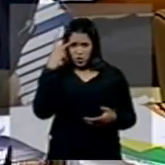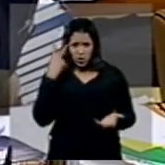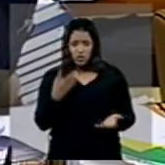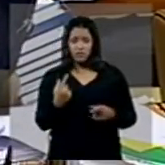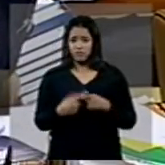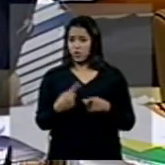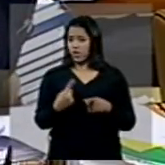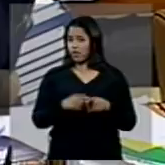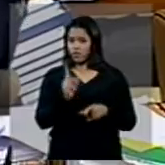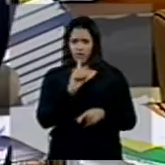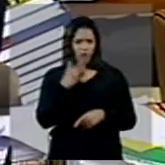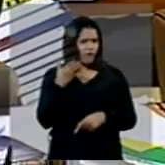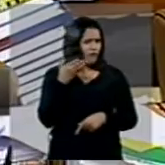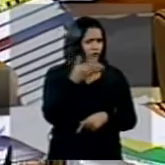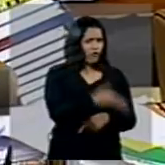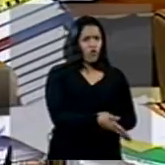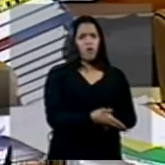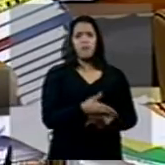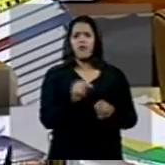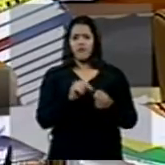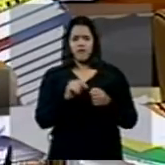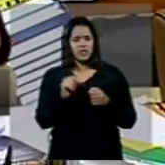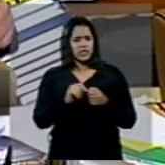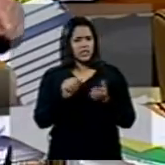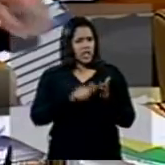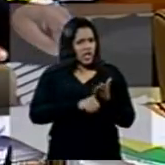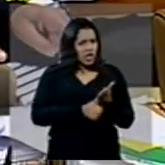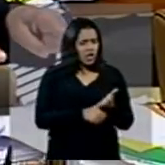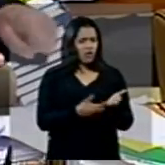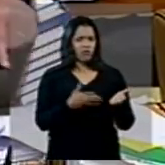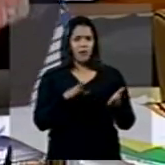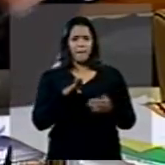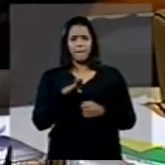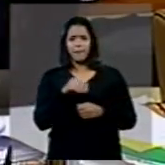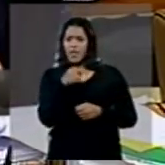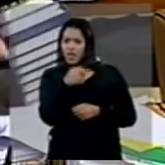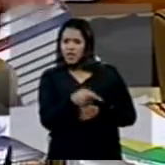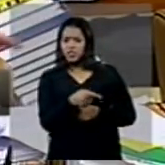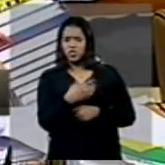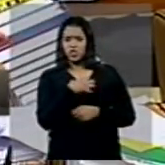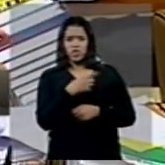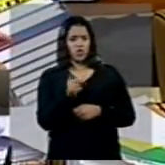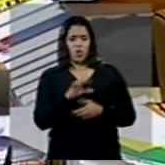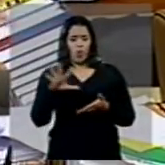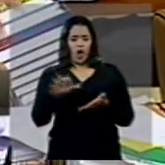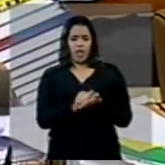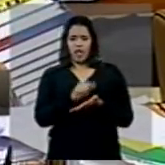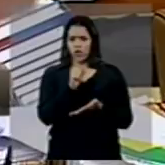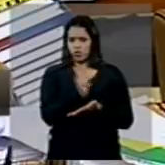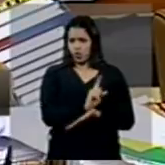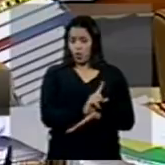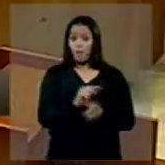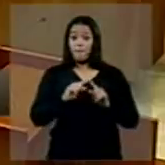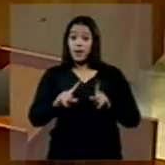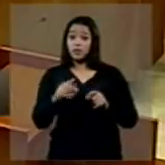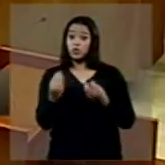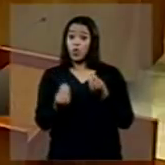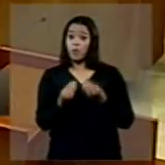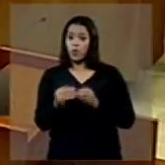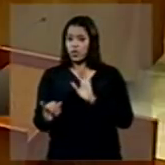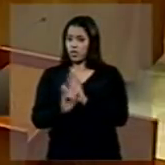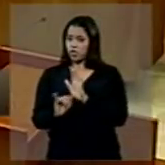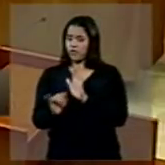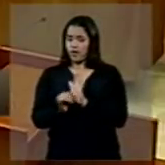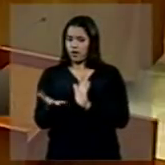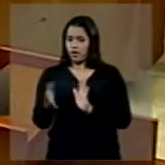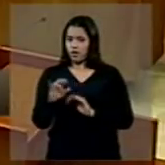não compareceram para proceder a essa espécie, não de cadastramento, mas de identificação.